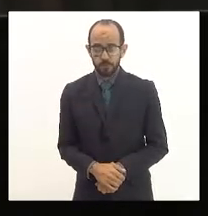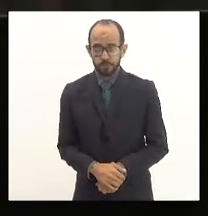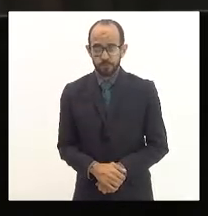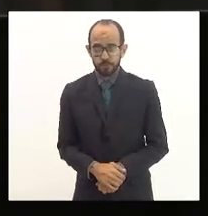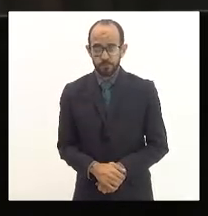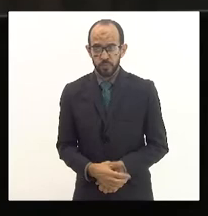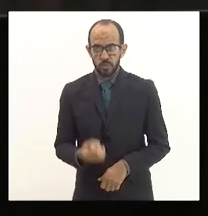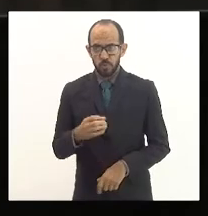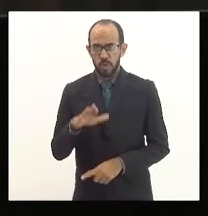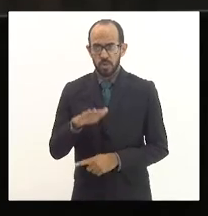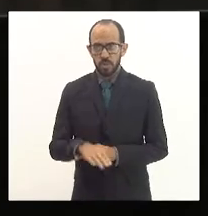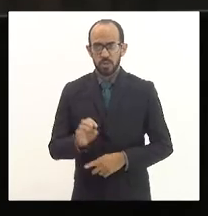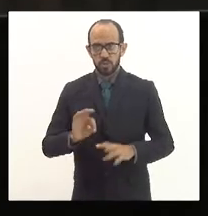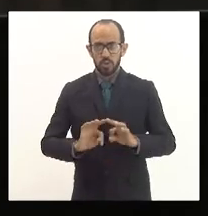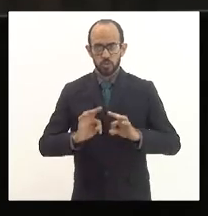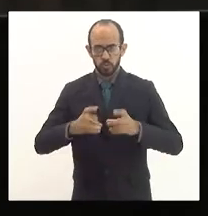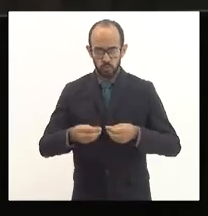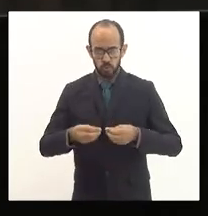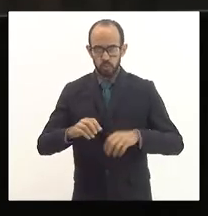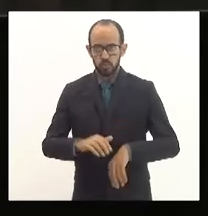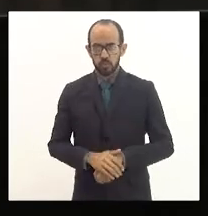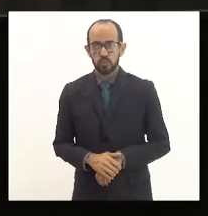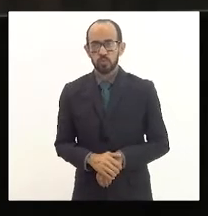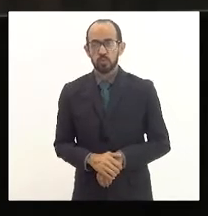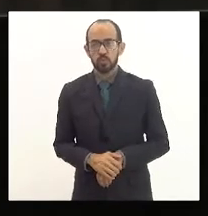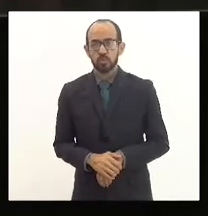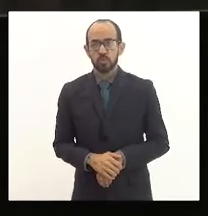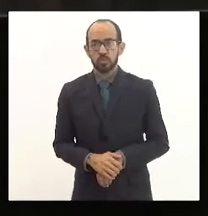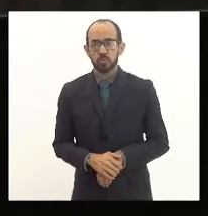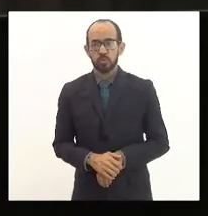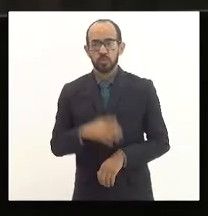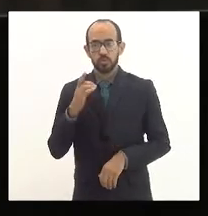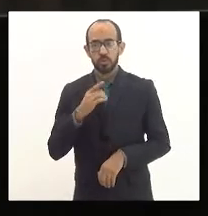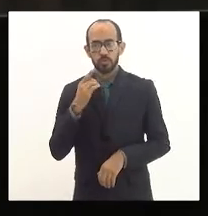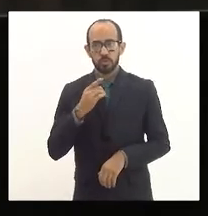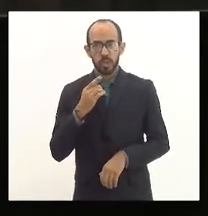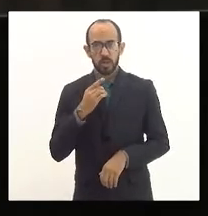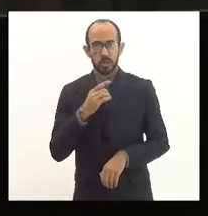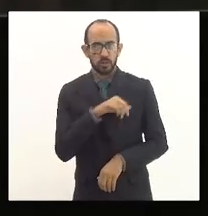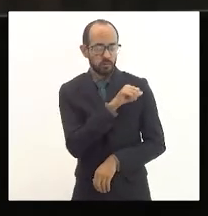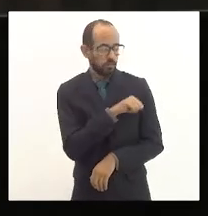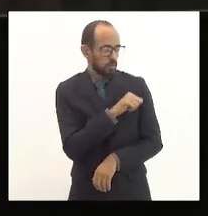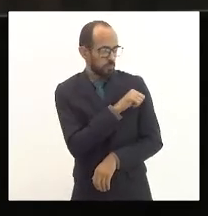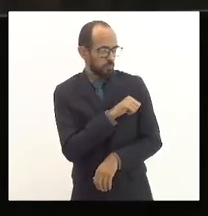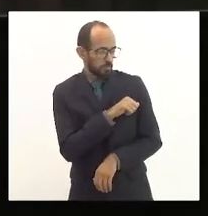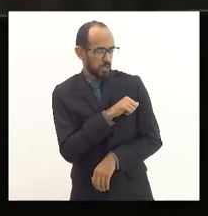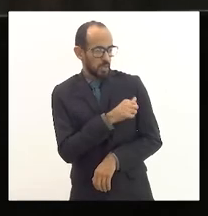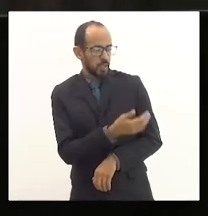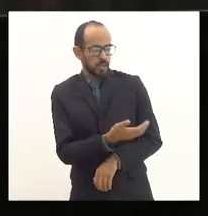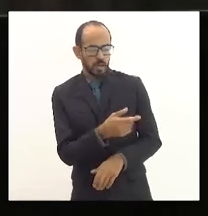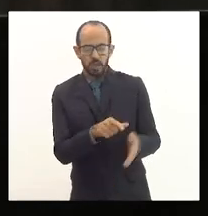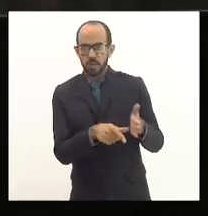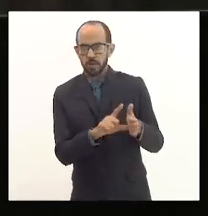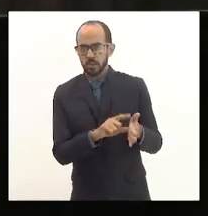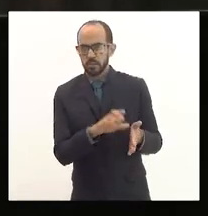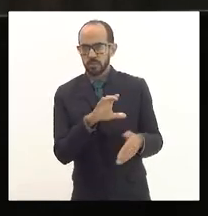Oi boa tarde a todos e todas a deputada enfermeira Rejane que me antecedeu o deputado a cela e deputado Felipe